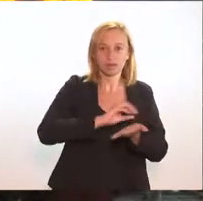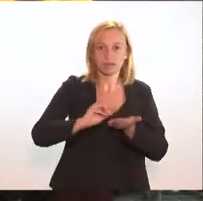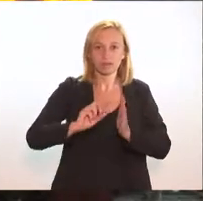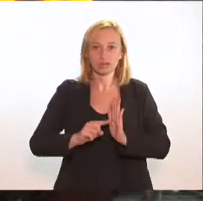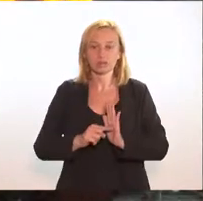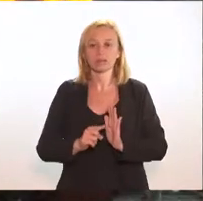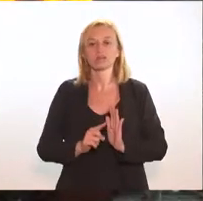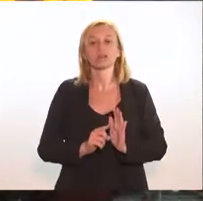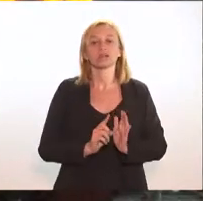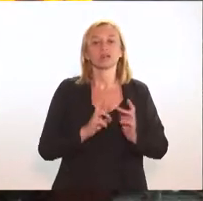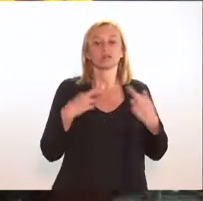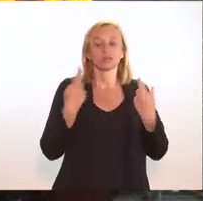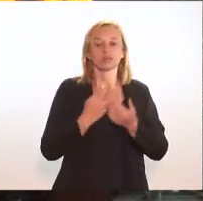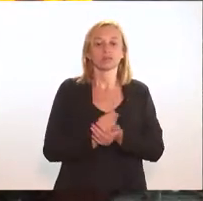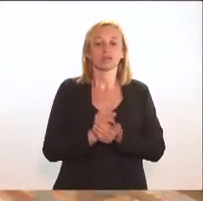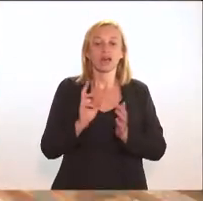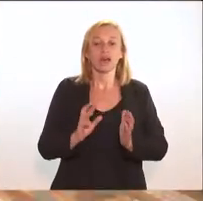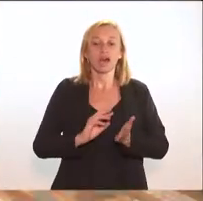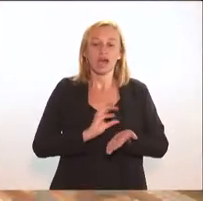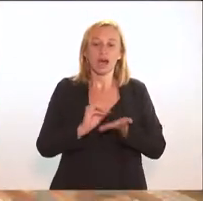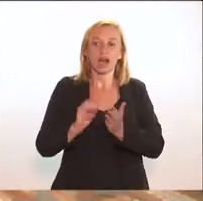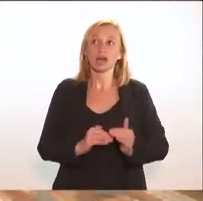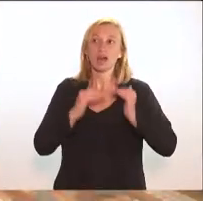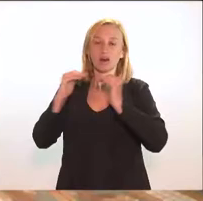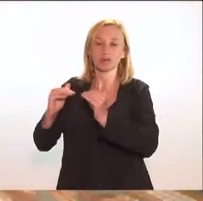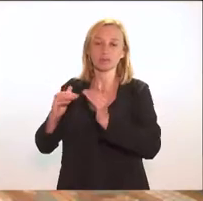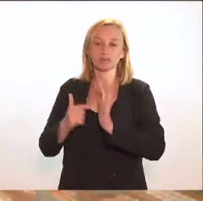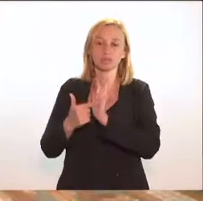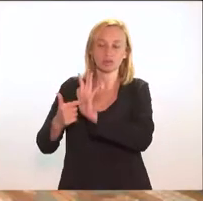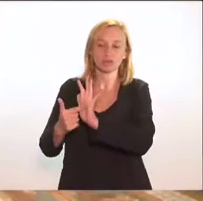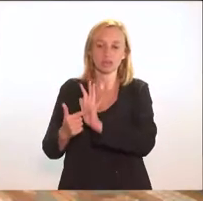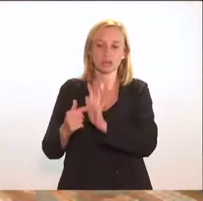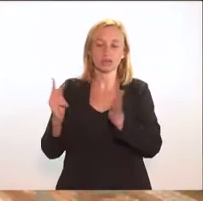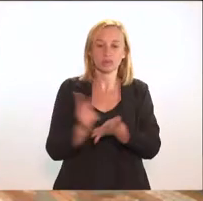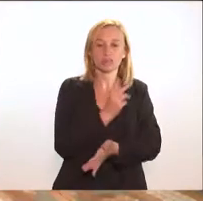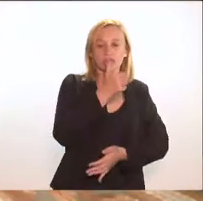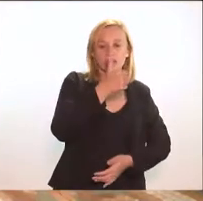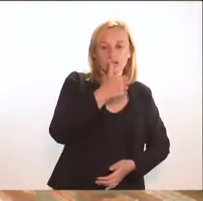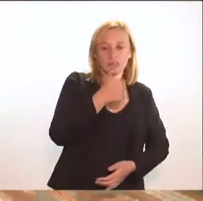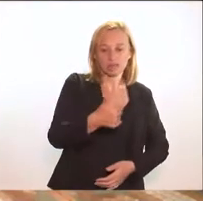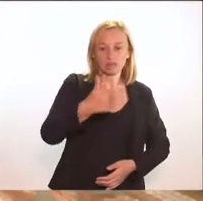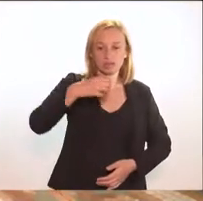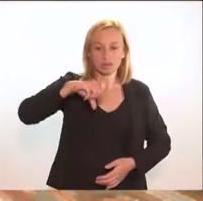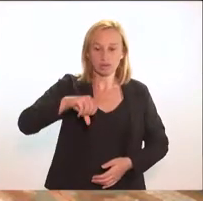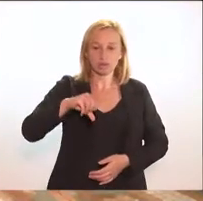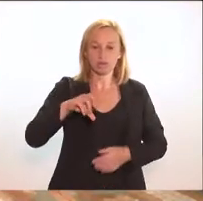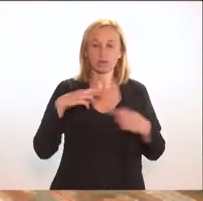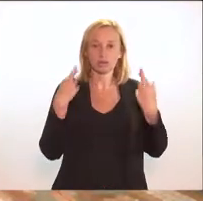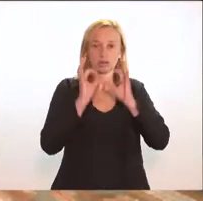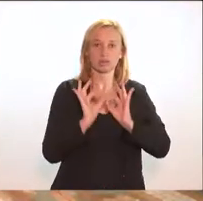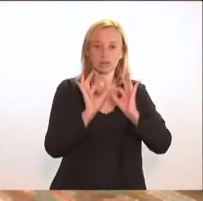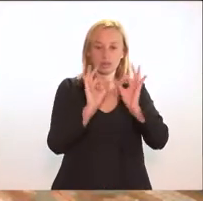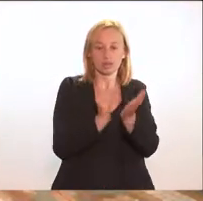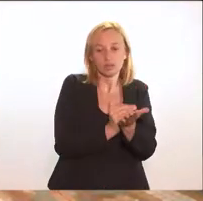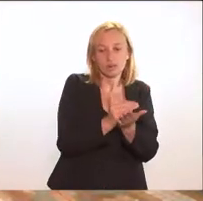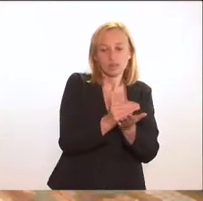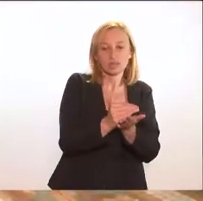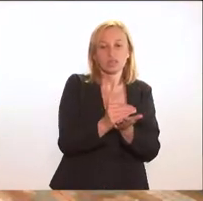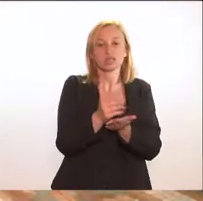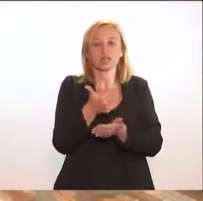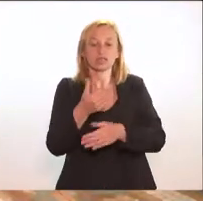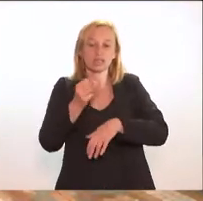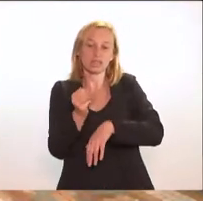anterior. A ata reflete com exatidão o ocorrido na 19ª sessão ordinária, que, iniciada às 16